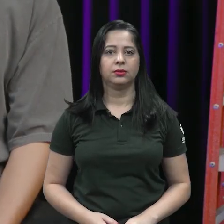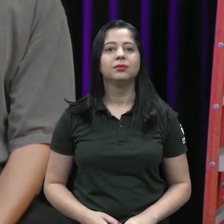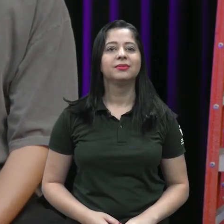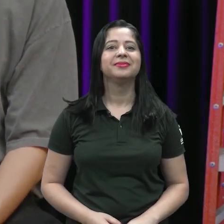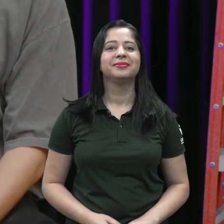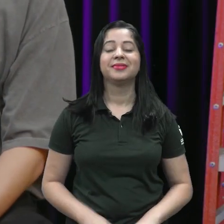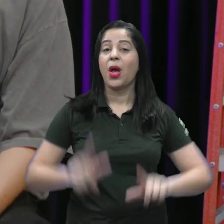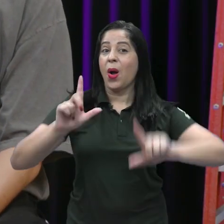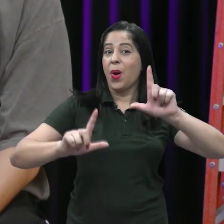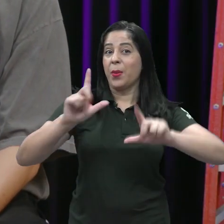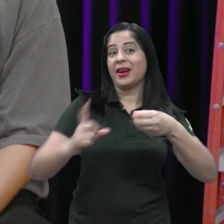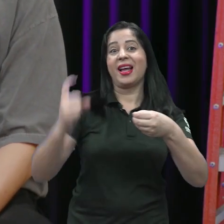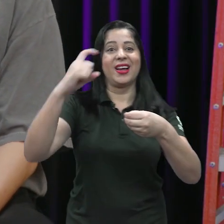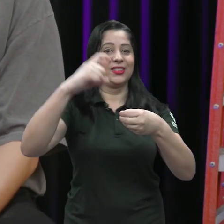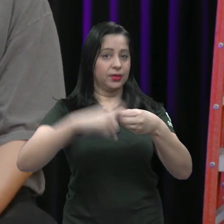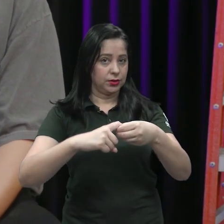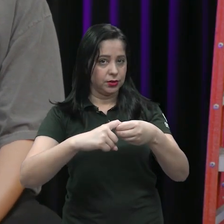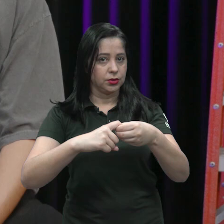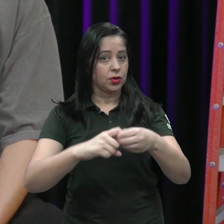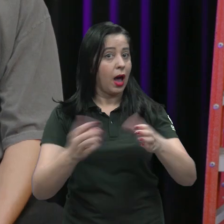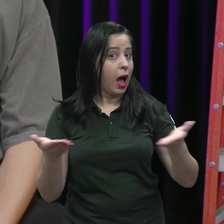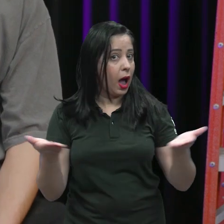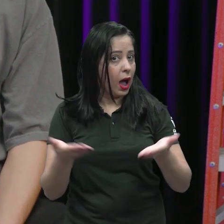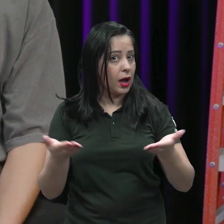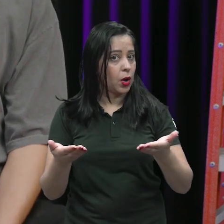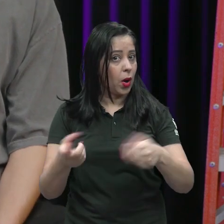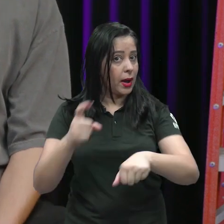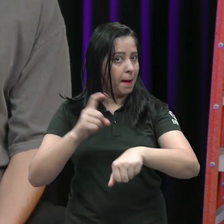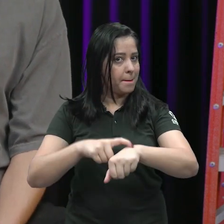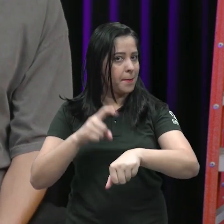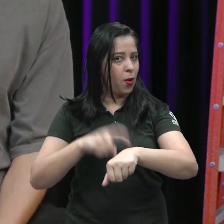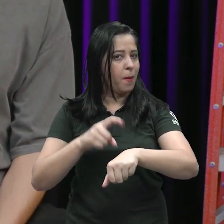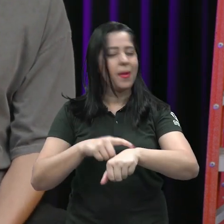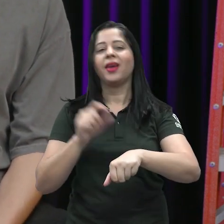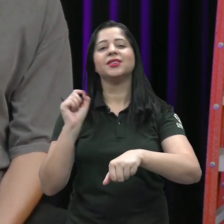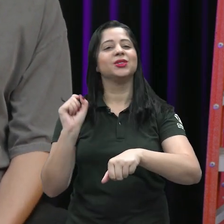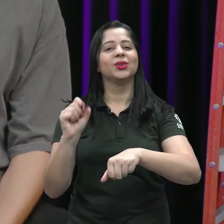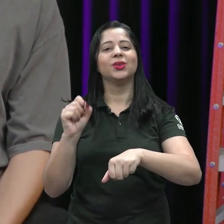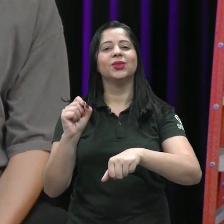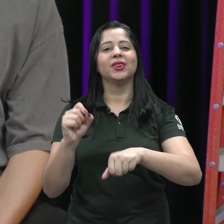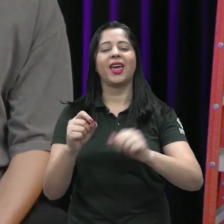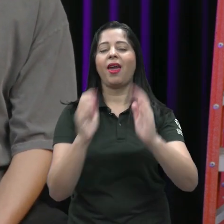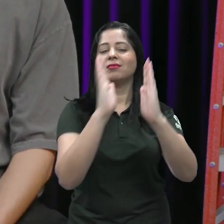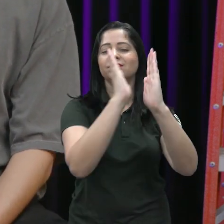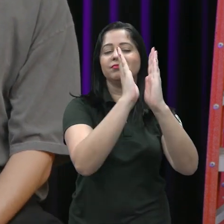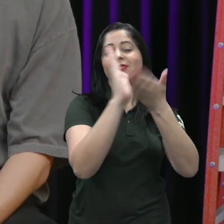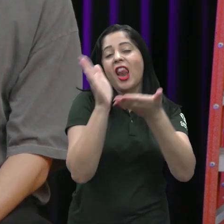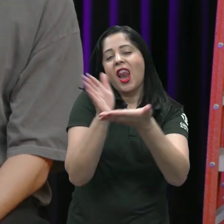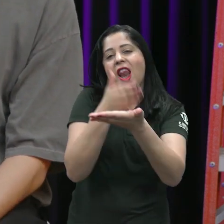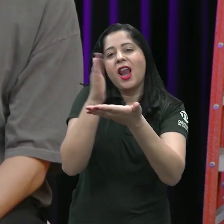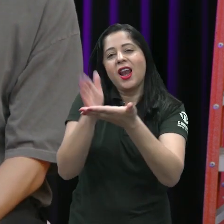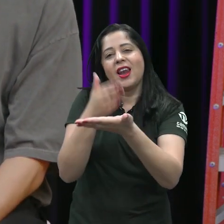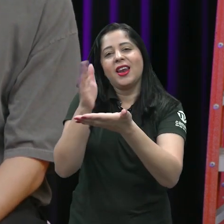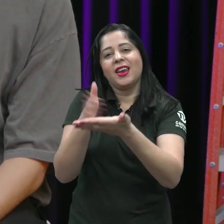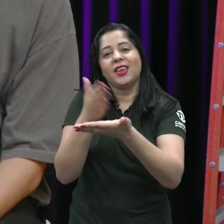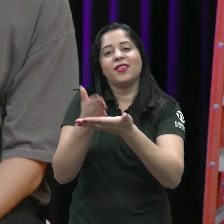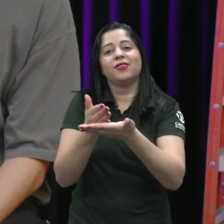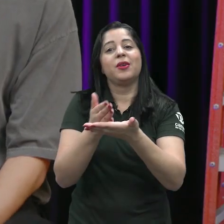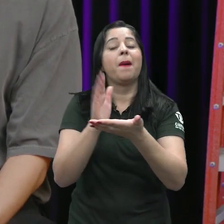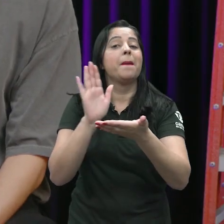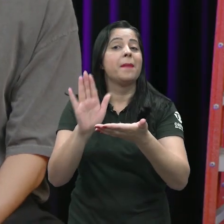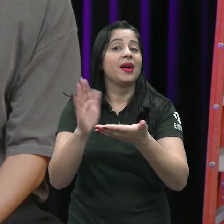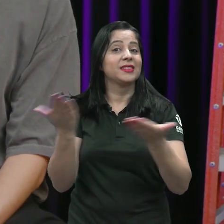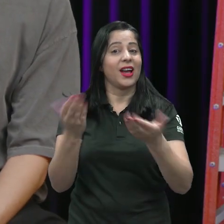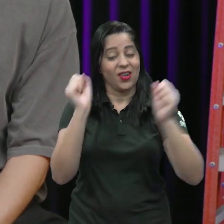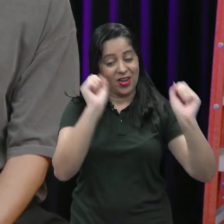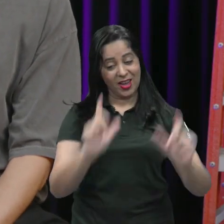O Conexão Cultura tá de volta e agora é hora da gente viajar pelo universo dos livros. Mais um livro, dessa vez no